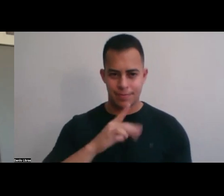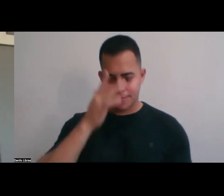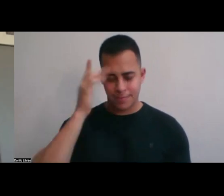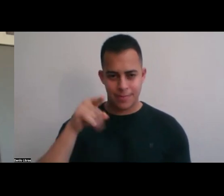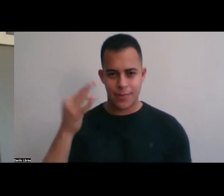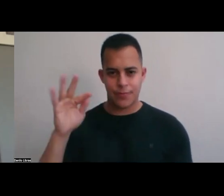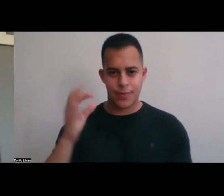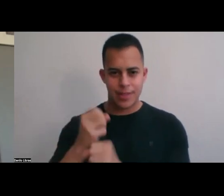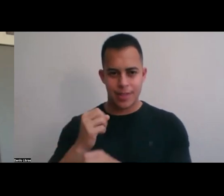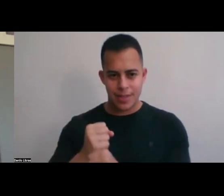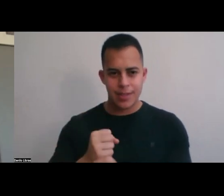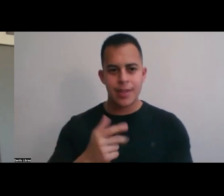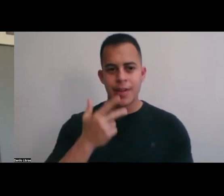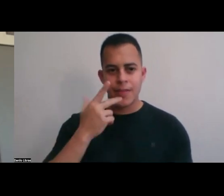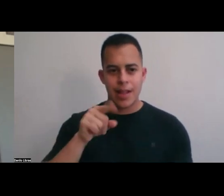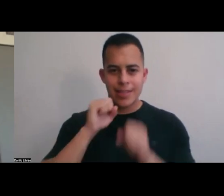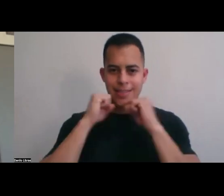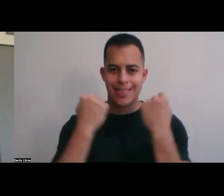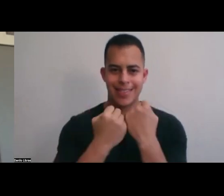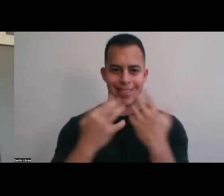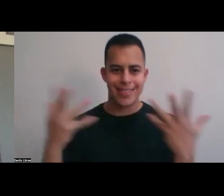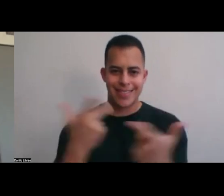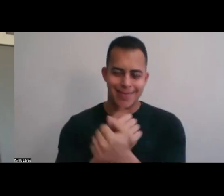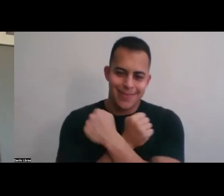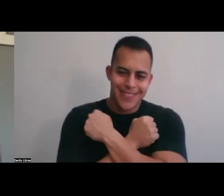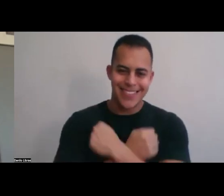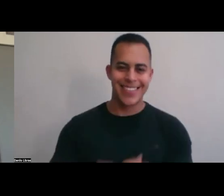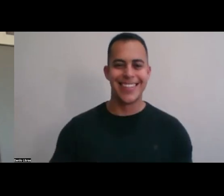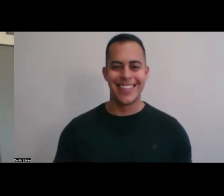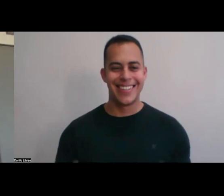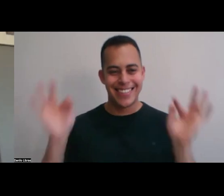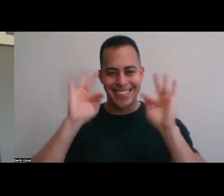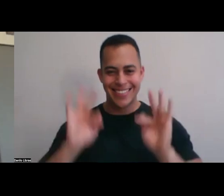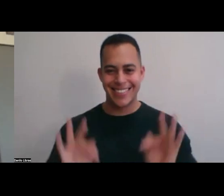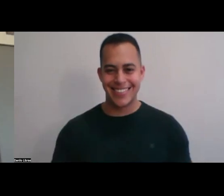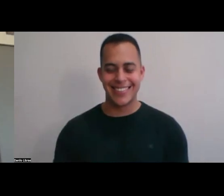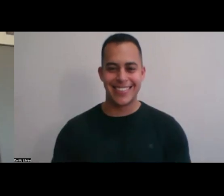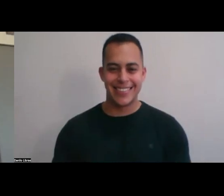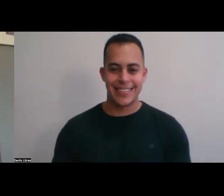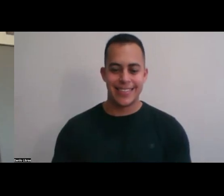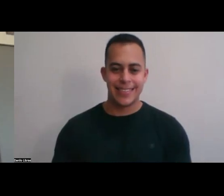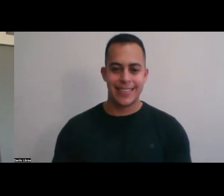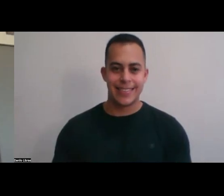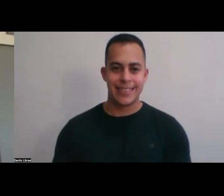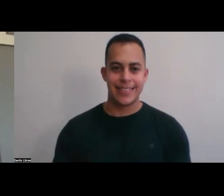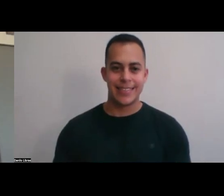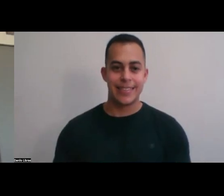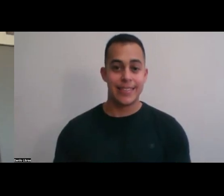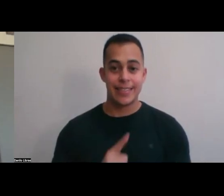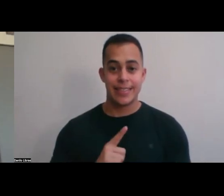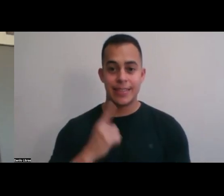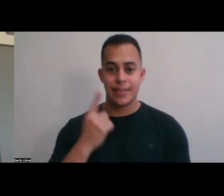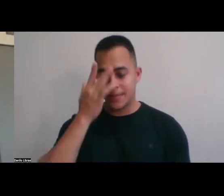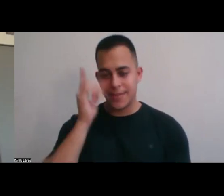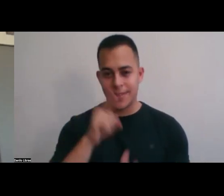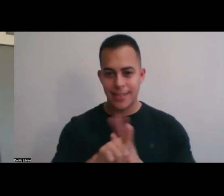aqui, Amanda Fonseca, disse É. que o seminário foi um abraço. Que bom, muito feliz. Oi, eu tenho uma pergunta. Eu não Diga, consegui Aline.